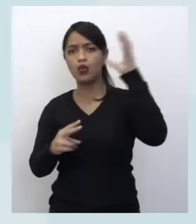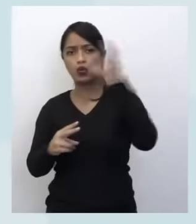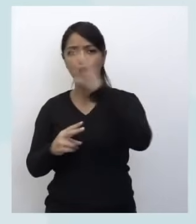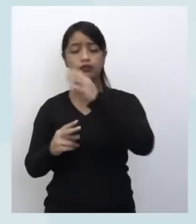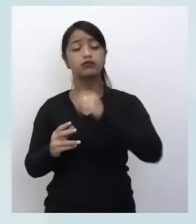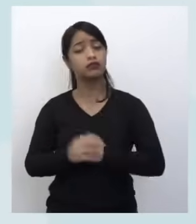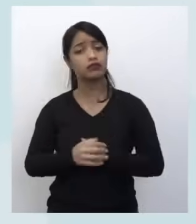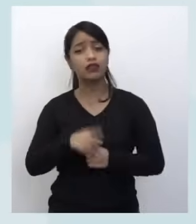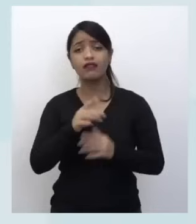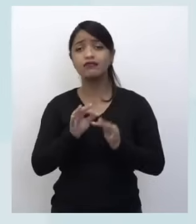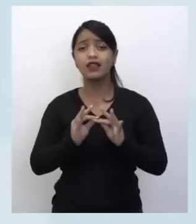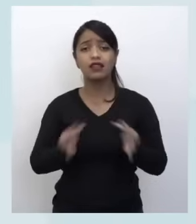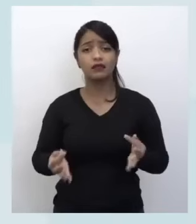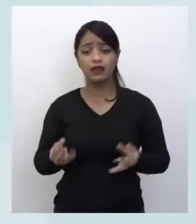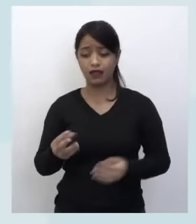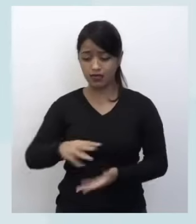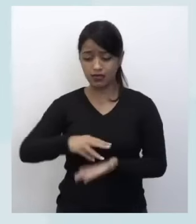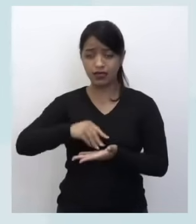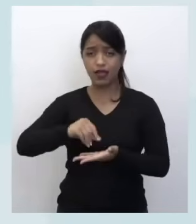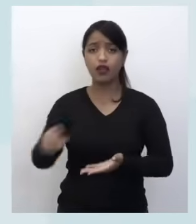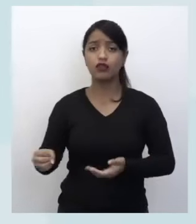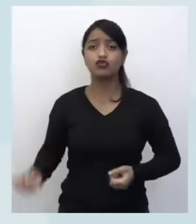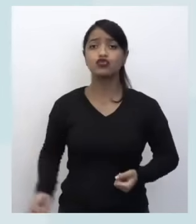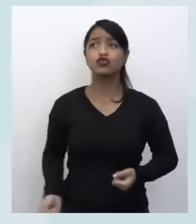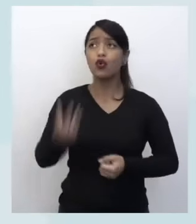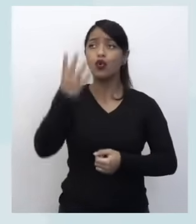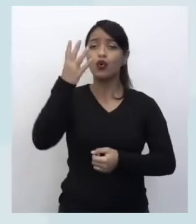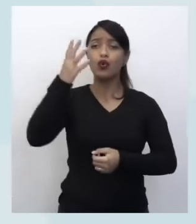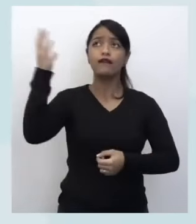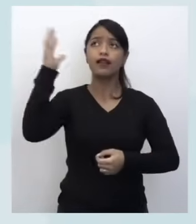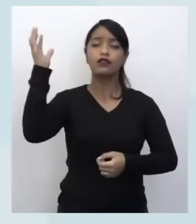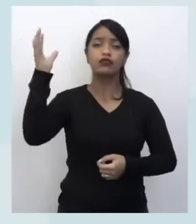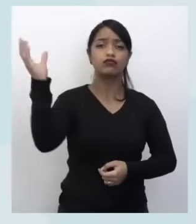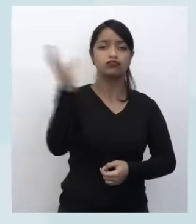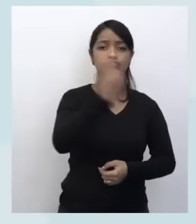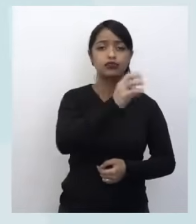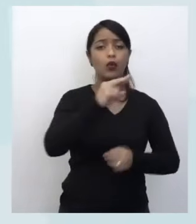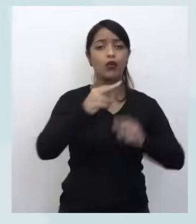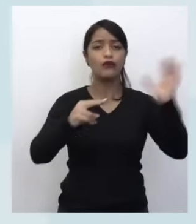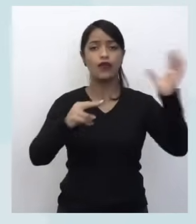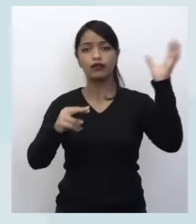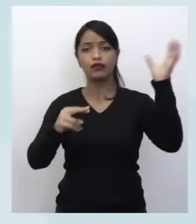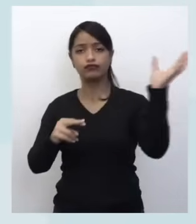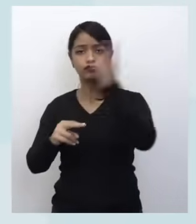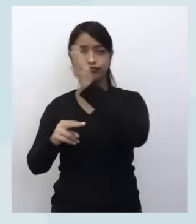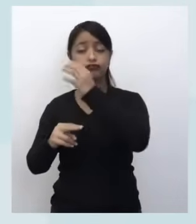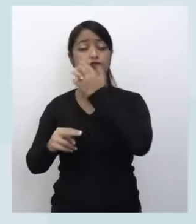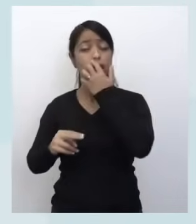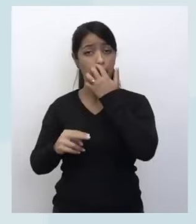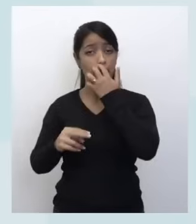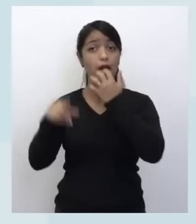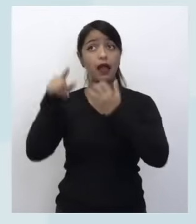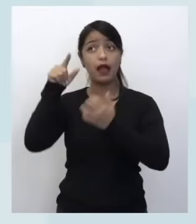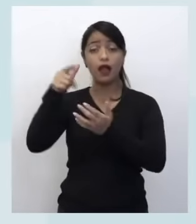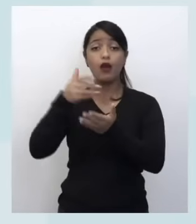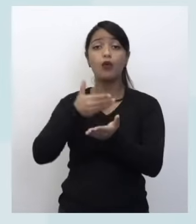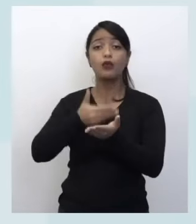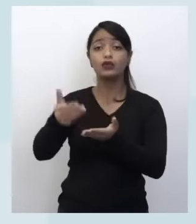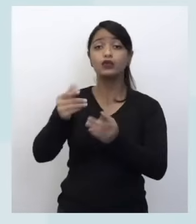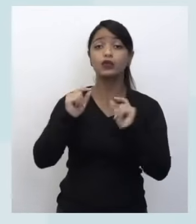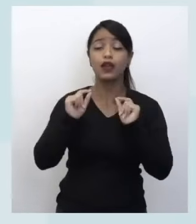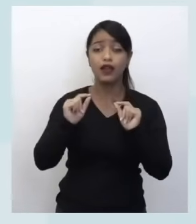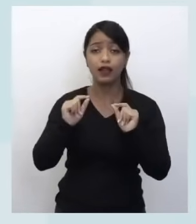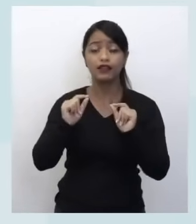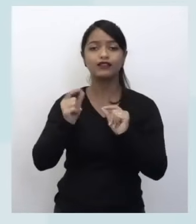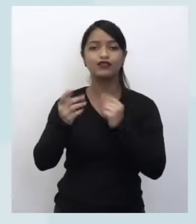terra, jogou e viu para qual lado. E esse punhado de terra que ele pegou, né, deu início aí a uma história